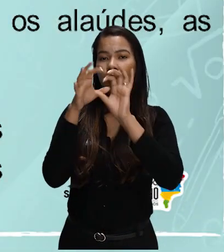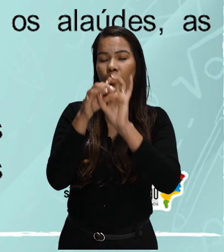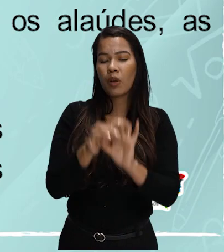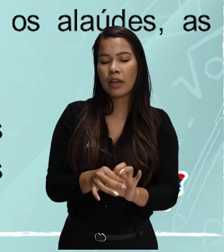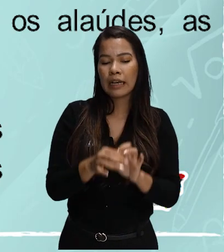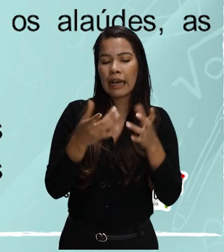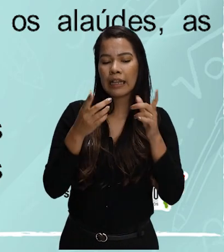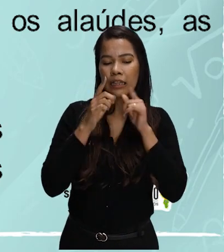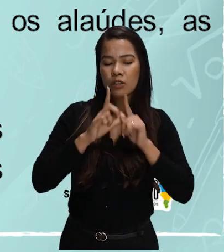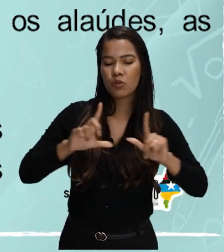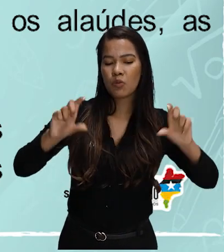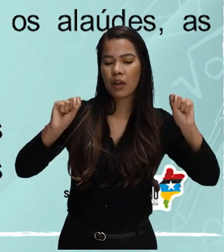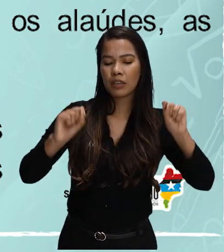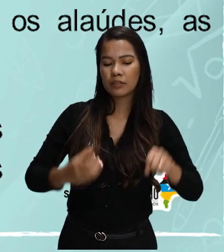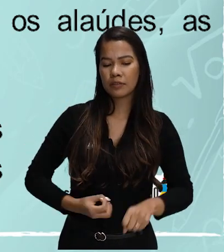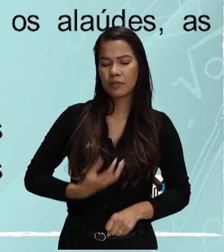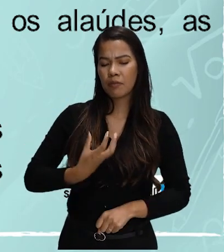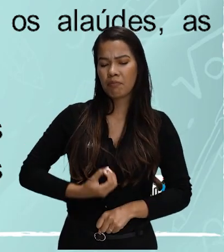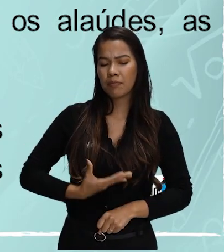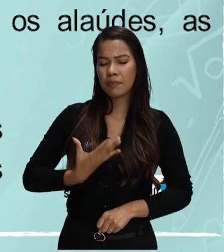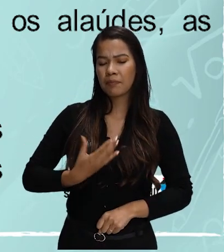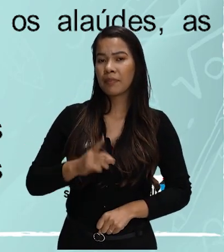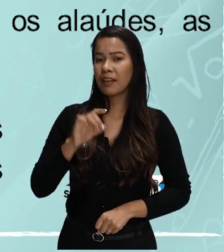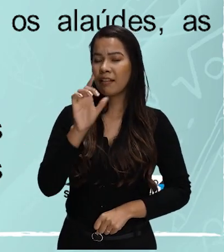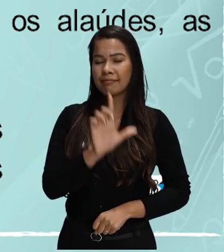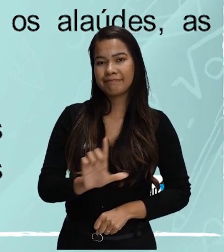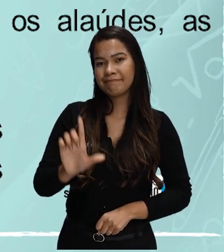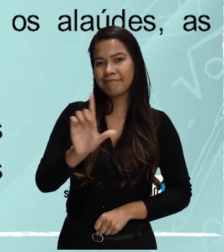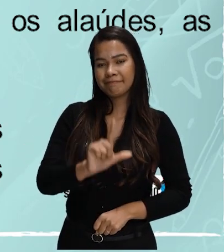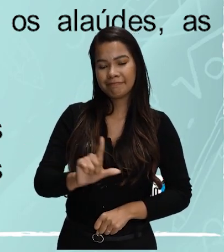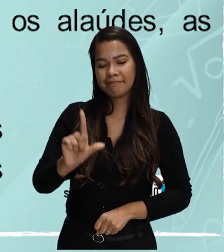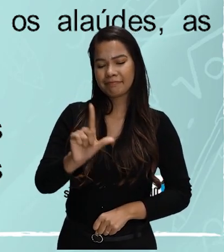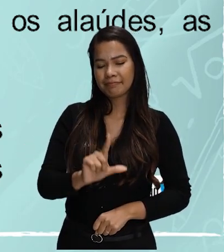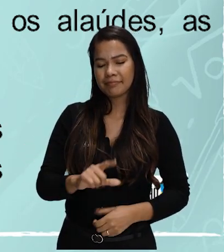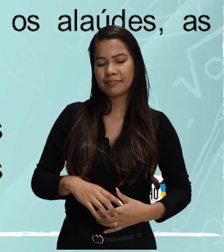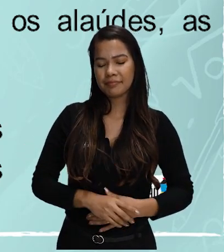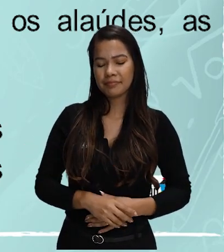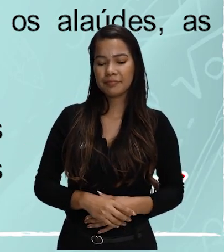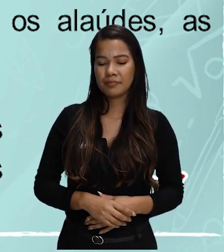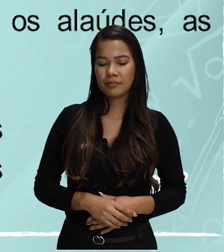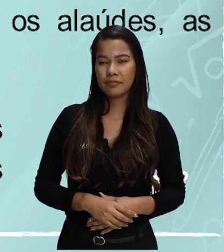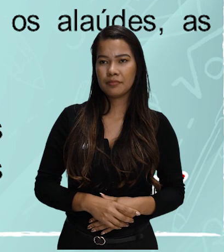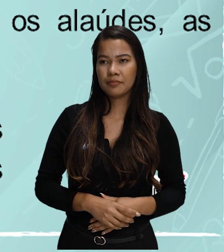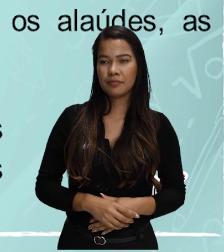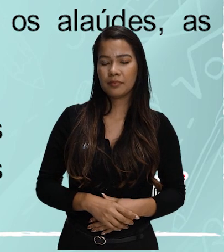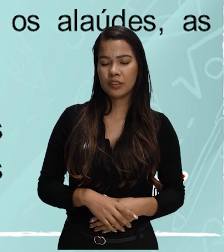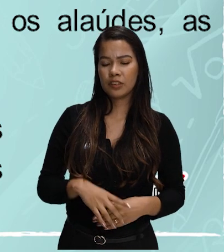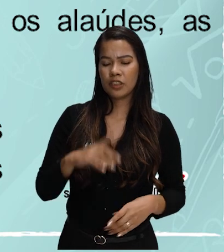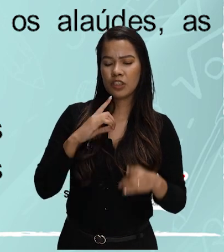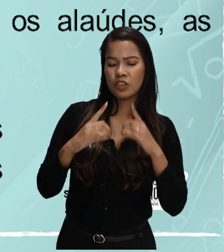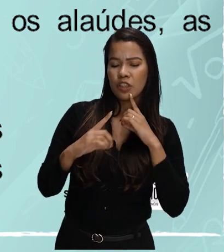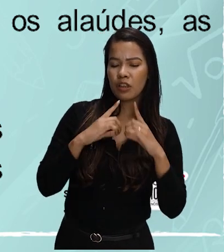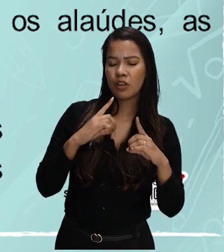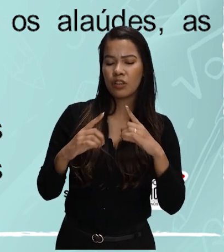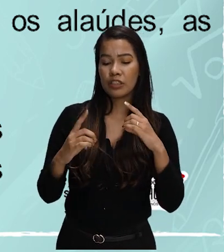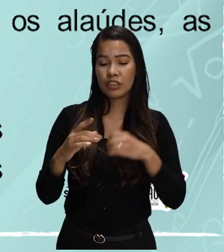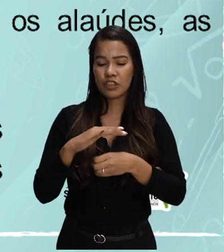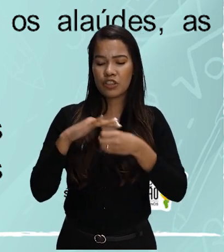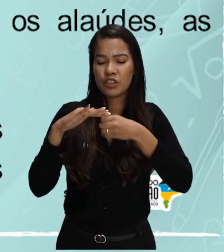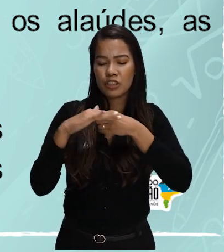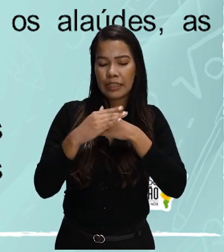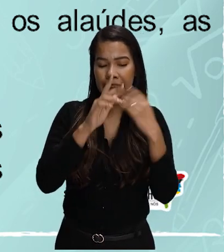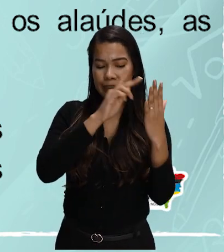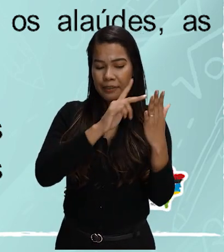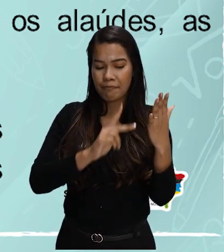trovadorismo, obviamente, nós estamos falando de literatura, é uma linguagem literária, dialógica e cheia